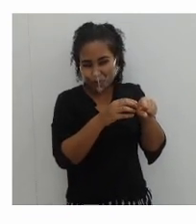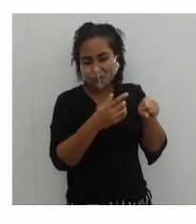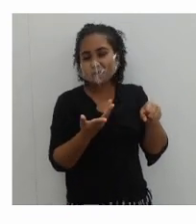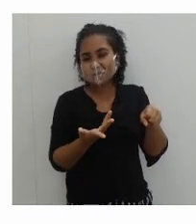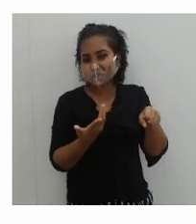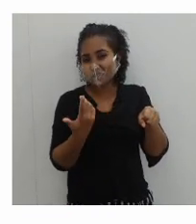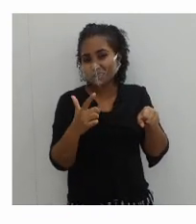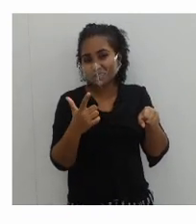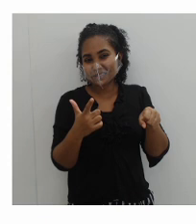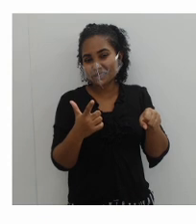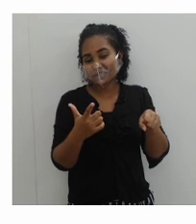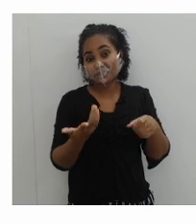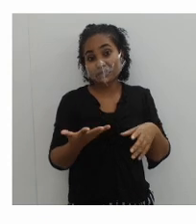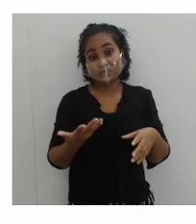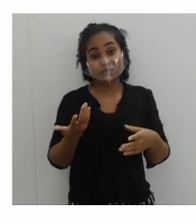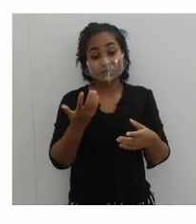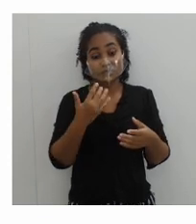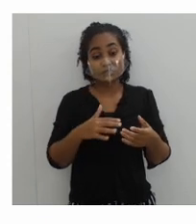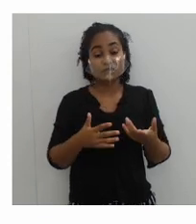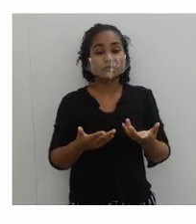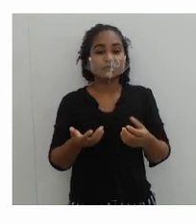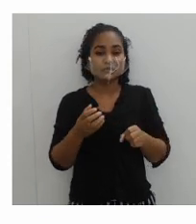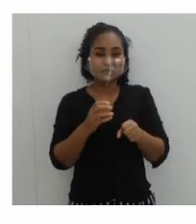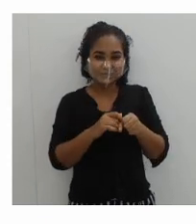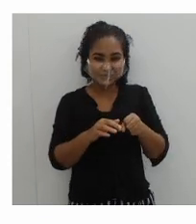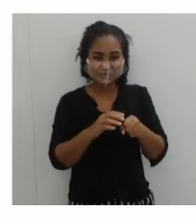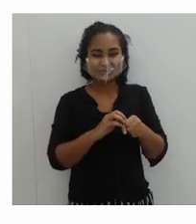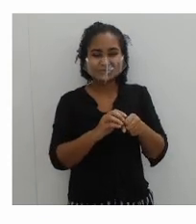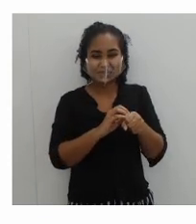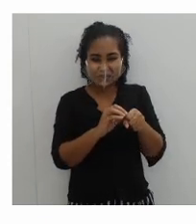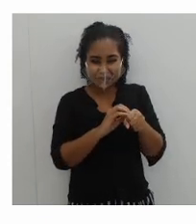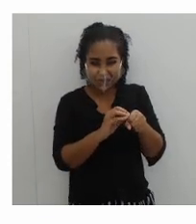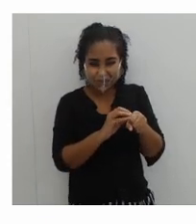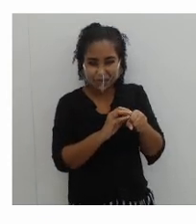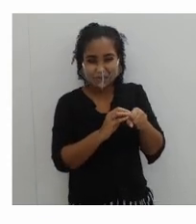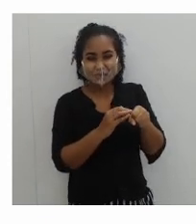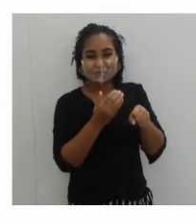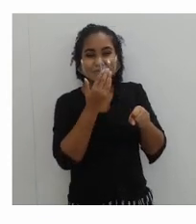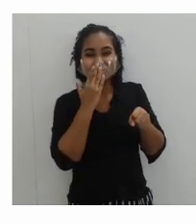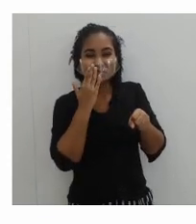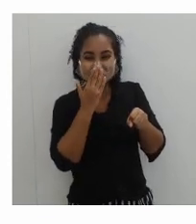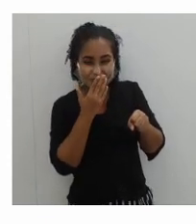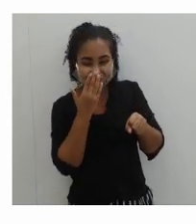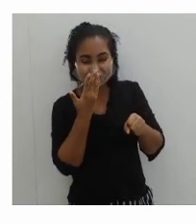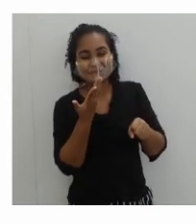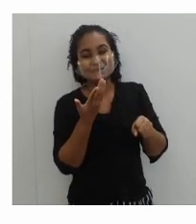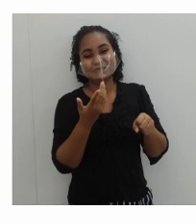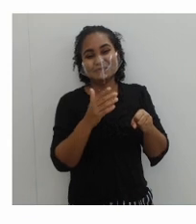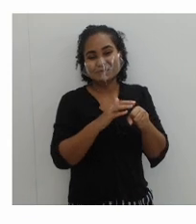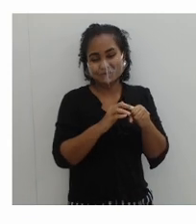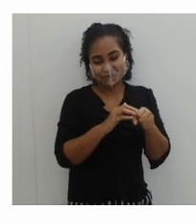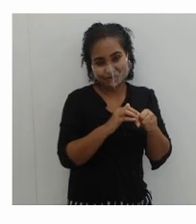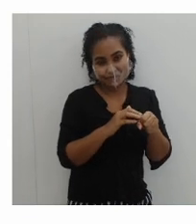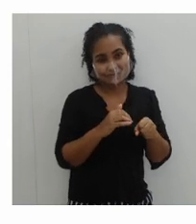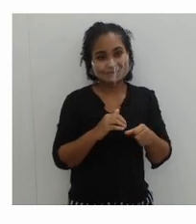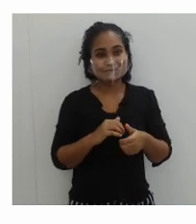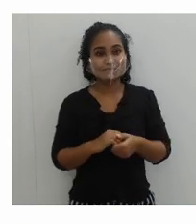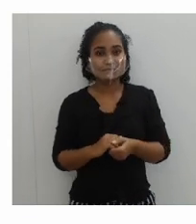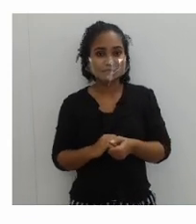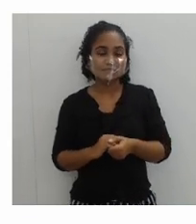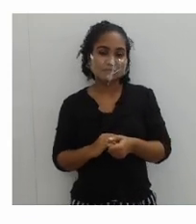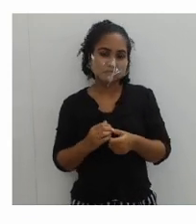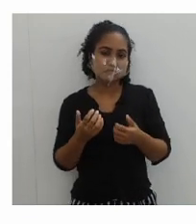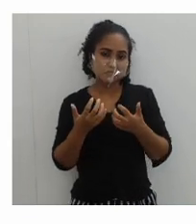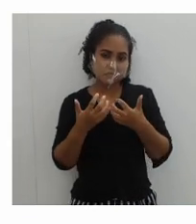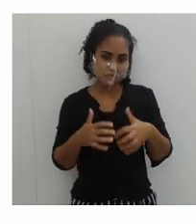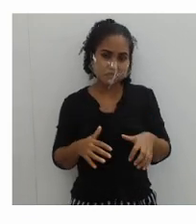criança ela não tem esse controle nessa auto-infecção, então ela coça, às vezes passa na boca, coça de novo, tá certo? Então é